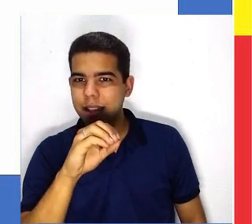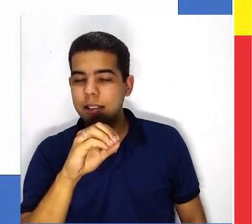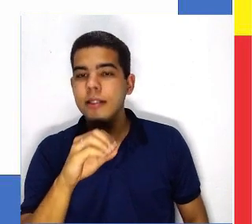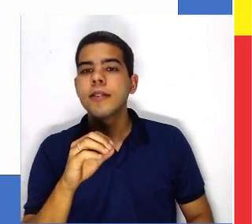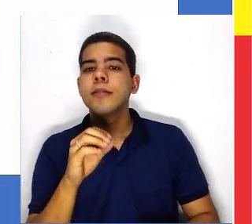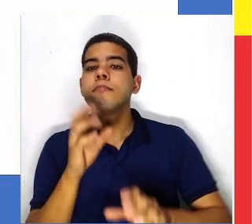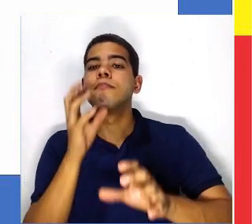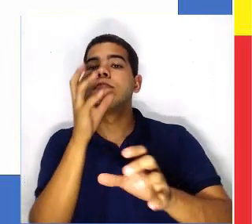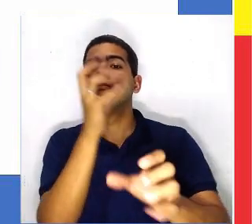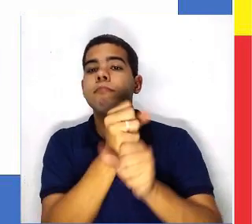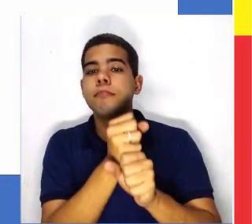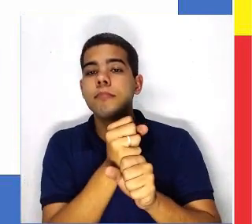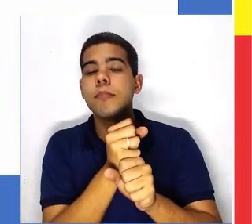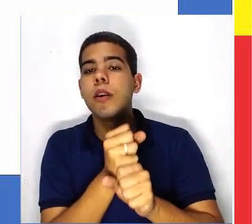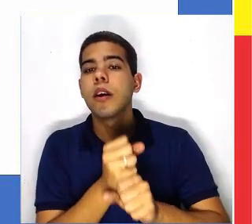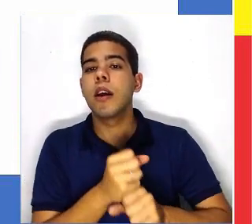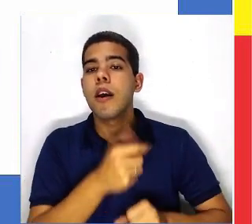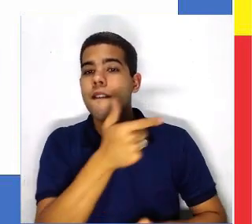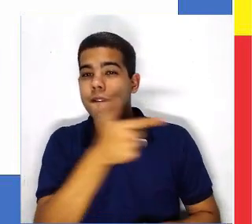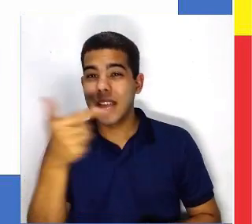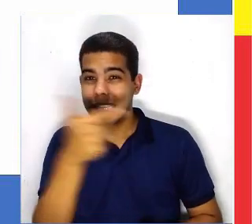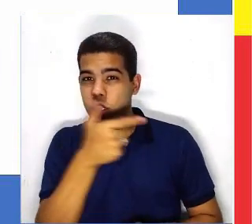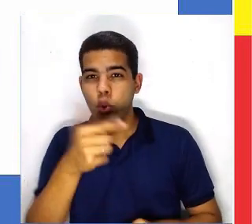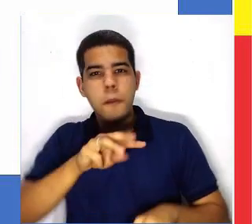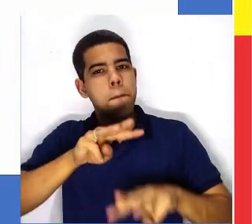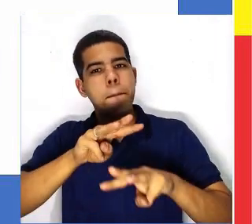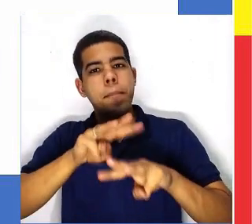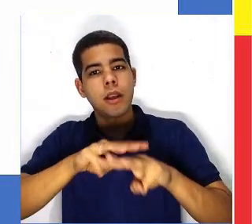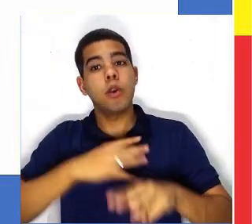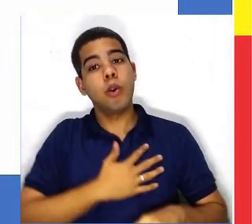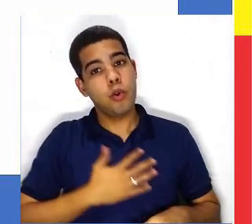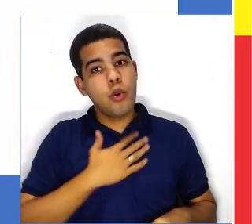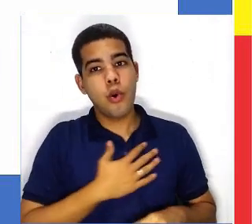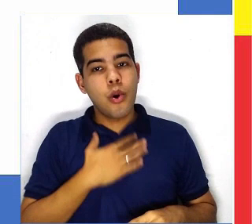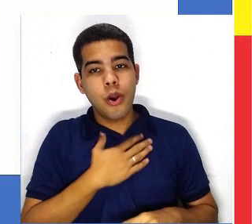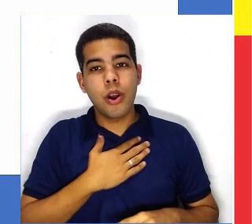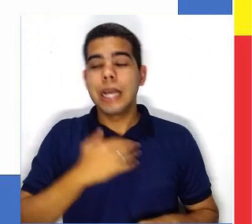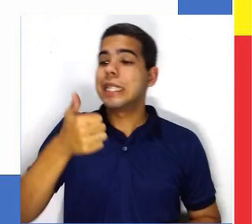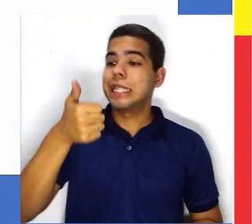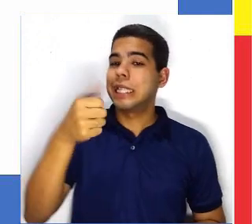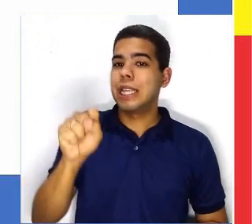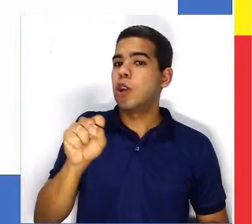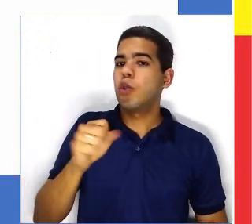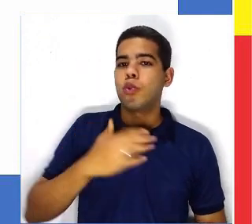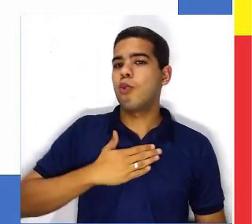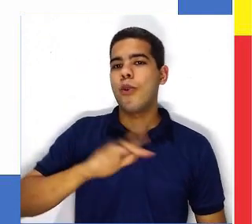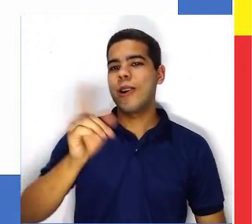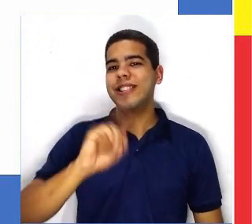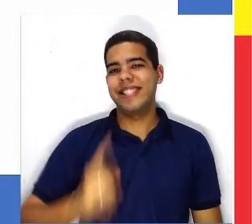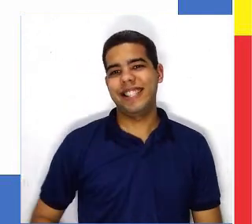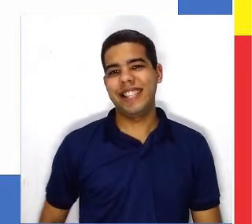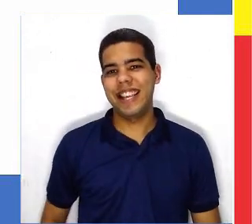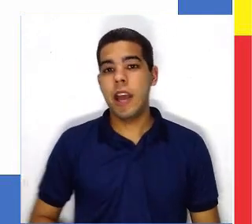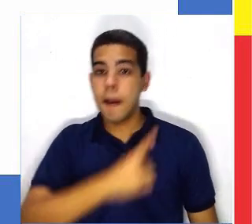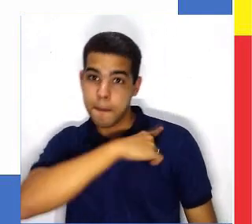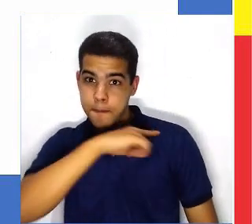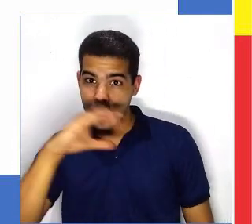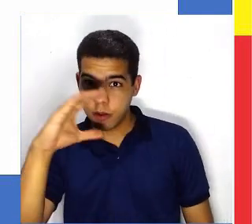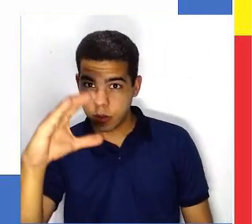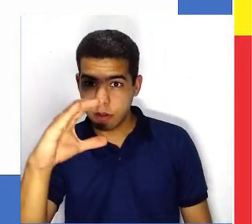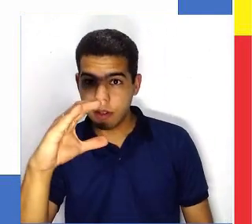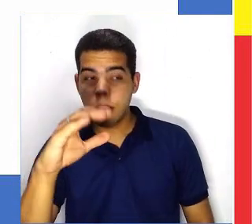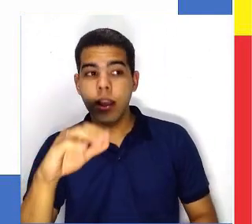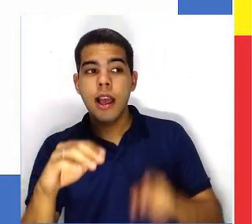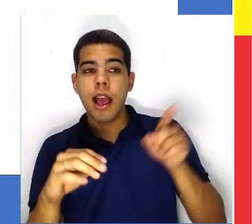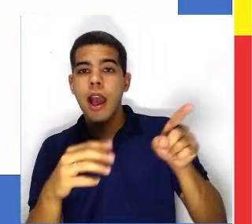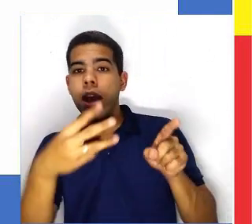dados coletados, descobrimos que 22 alunos gostam de matemática e 18 não gostam. Já no primeiro C,